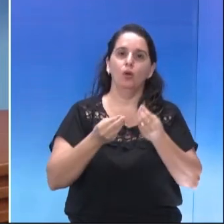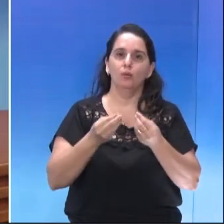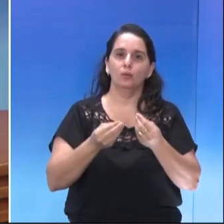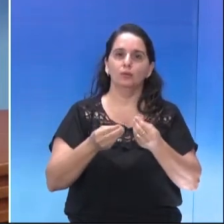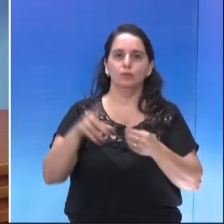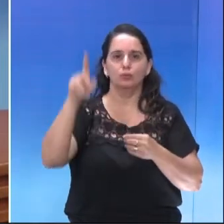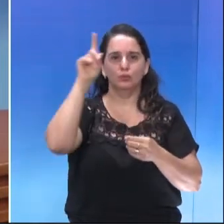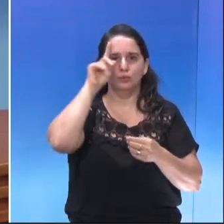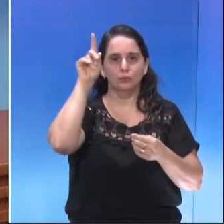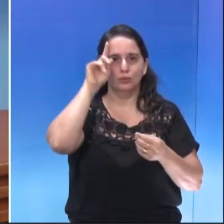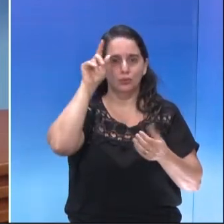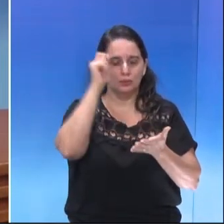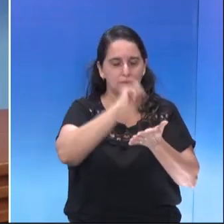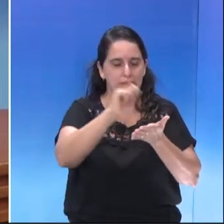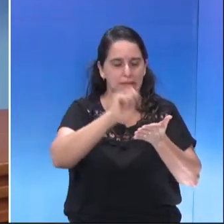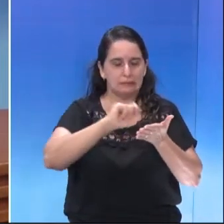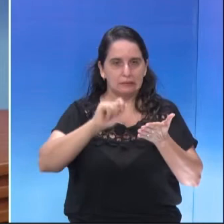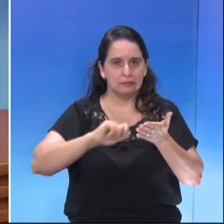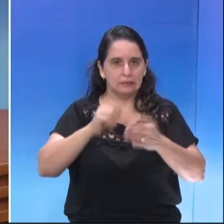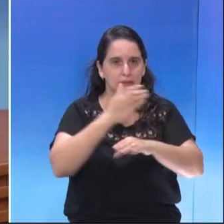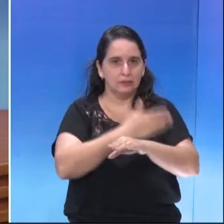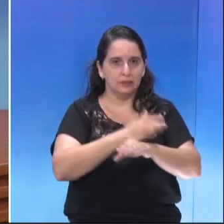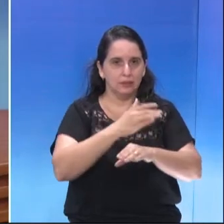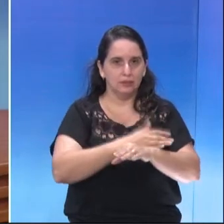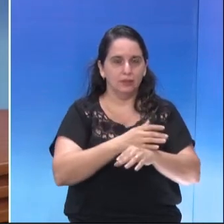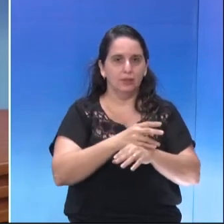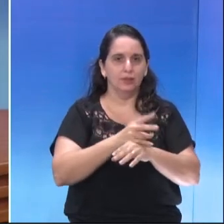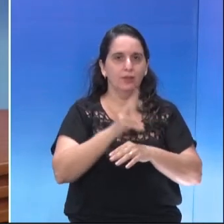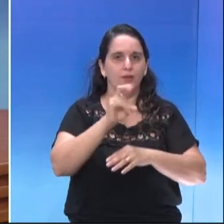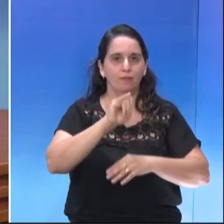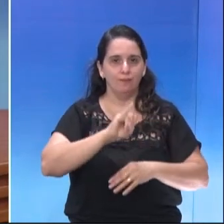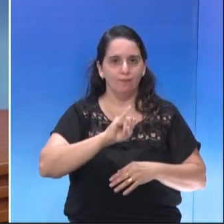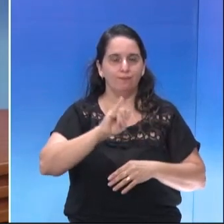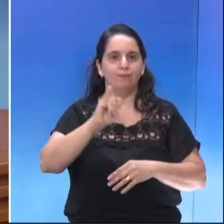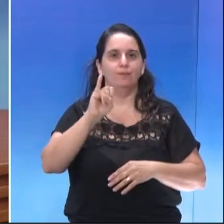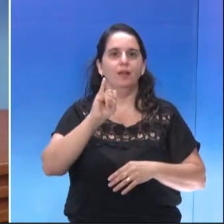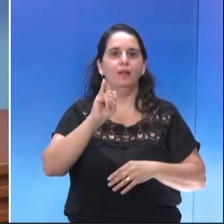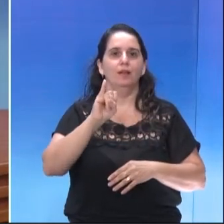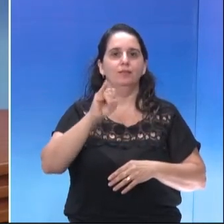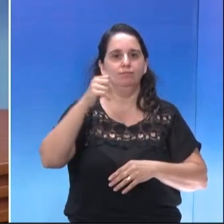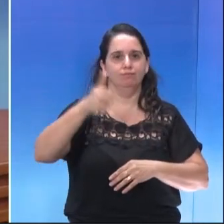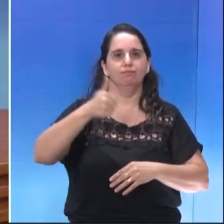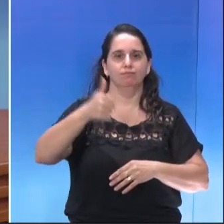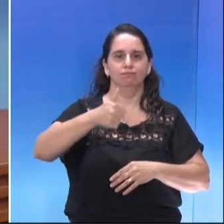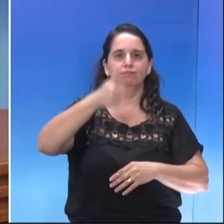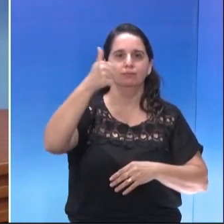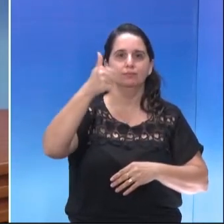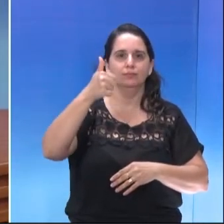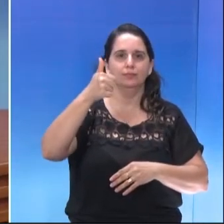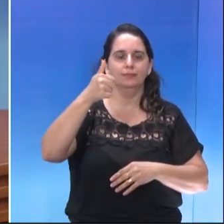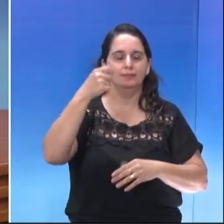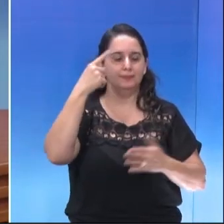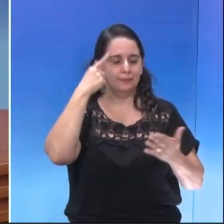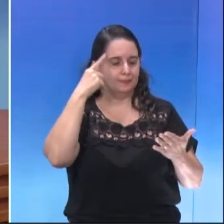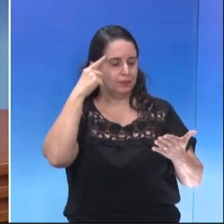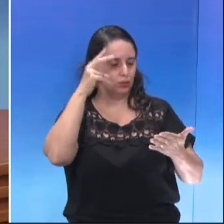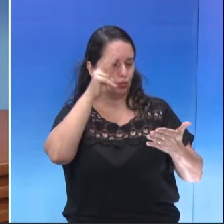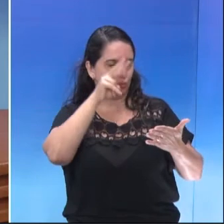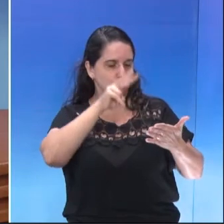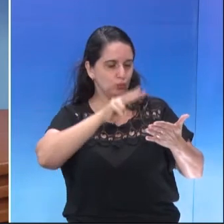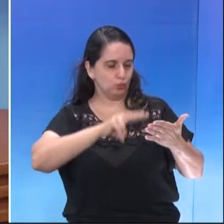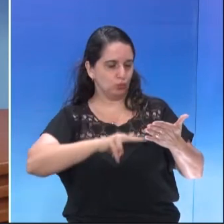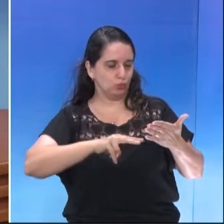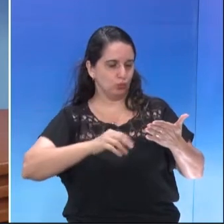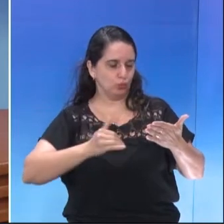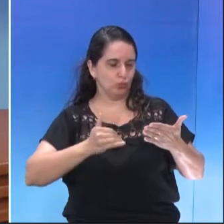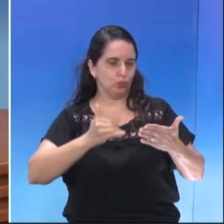for avançando no seu treino, o seu texto com certeza vai refletir esse avanço,